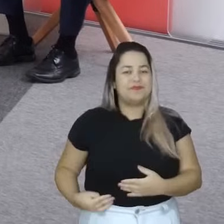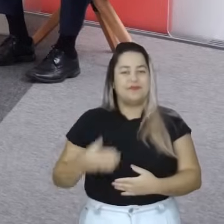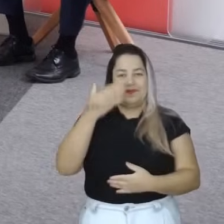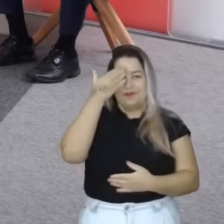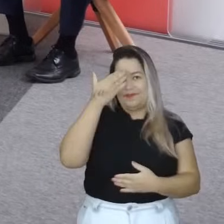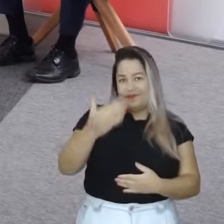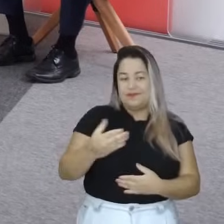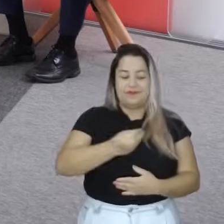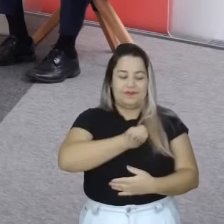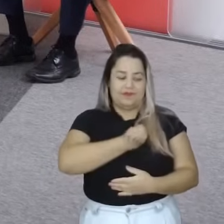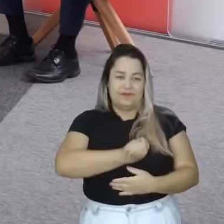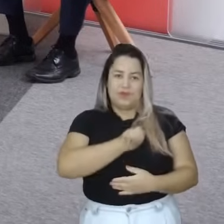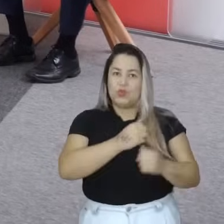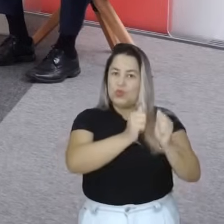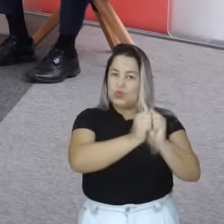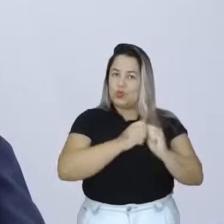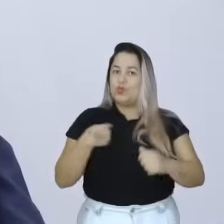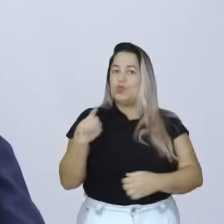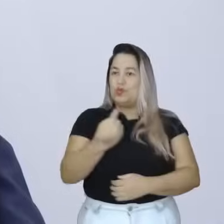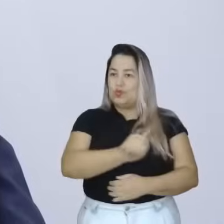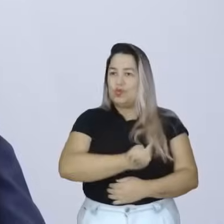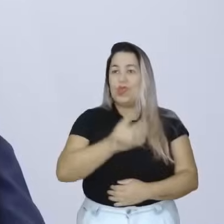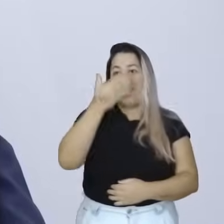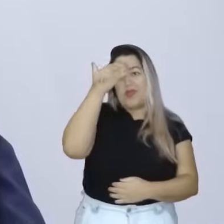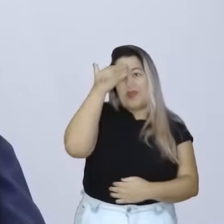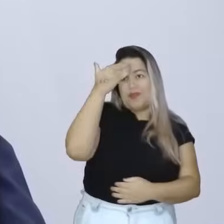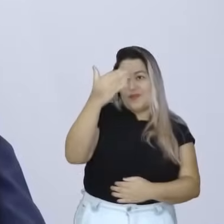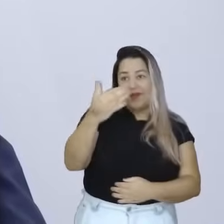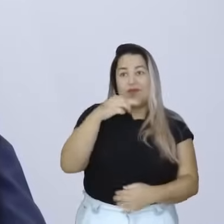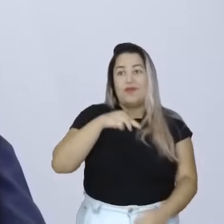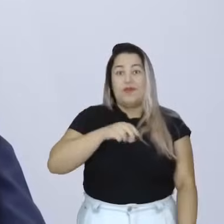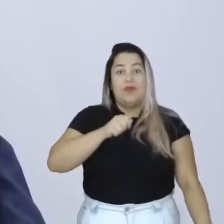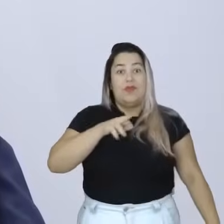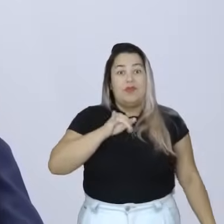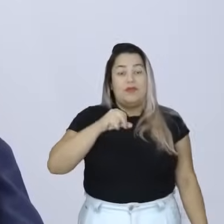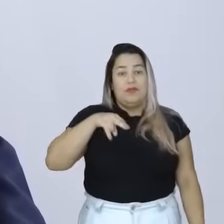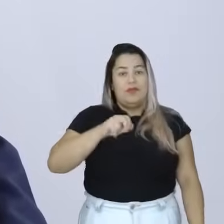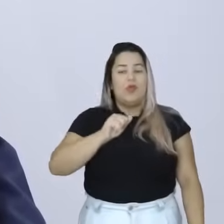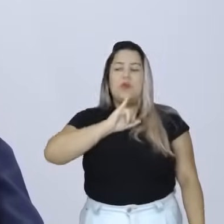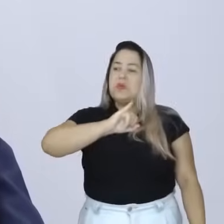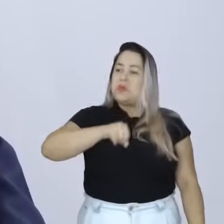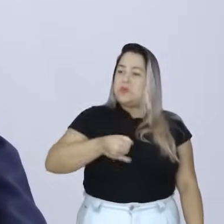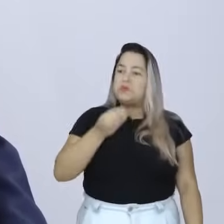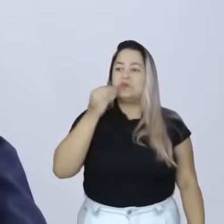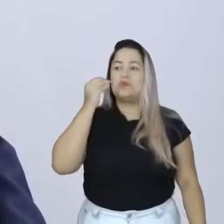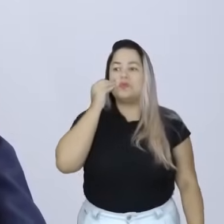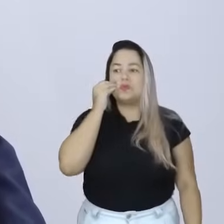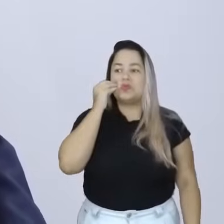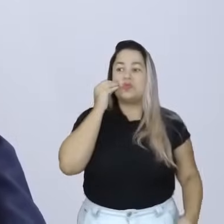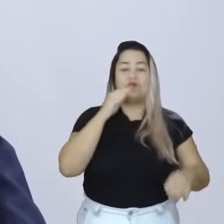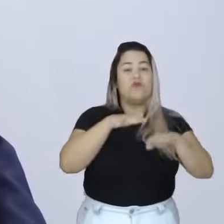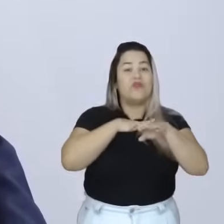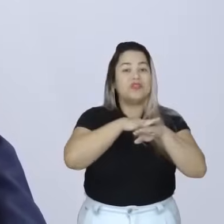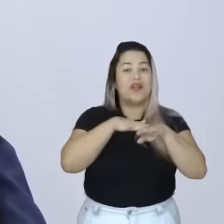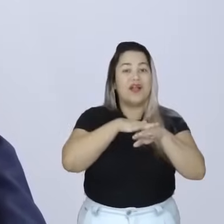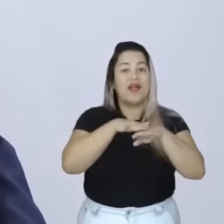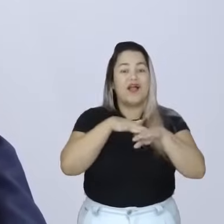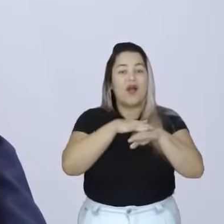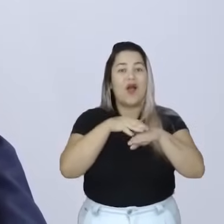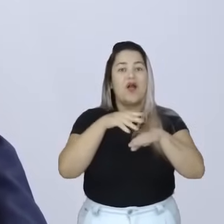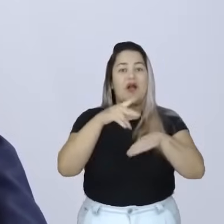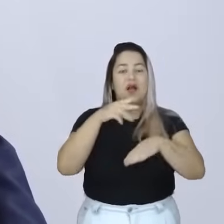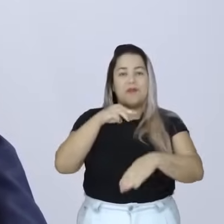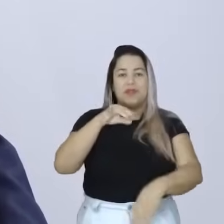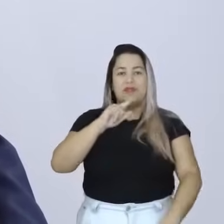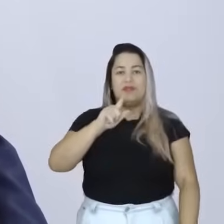presença hoje aqui conosco. Eu que agradeço, Mariana, a oportunidade de conversar com toda a militância do